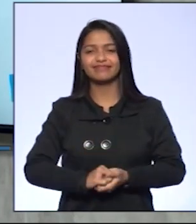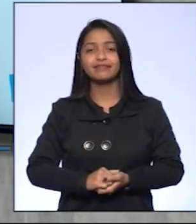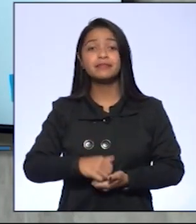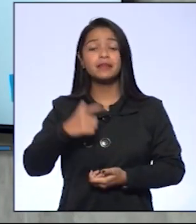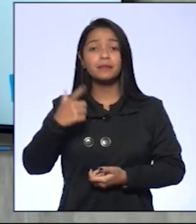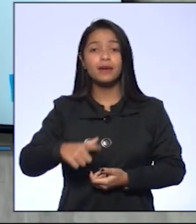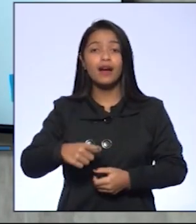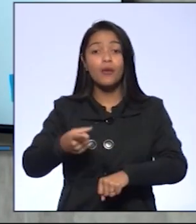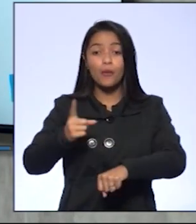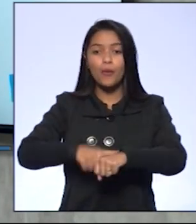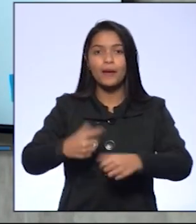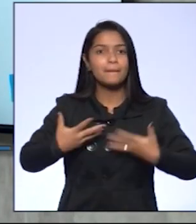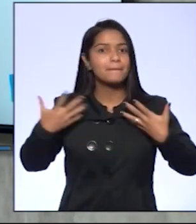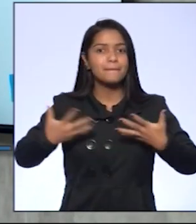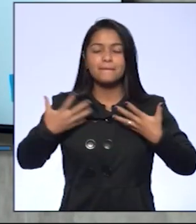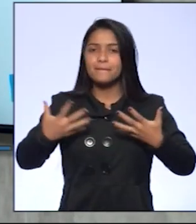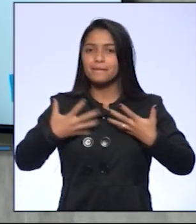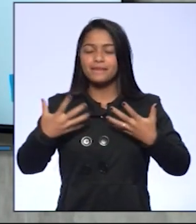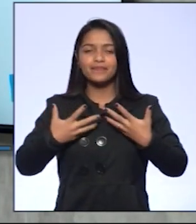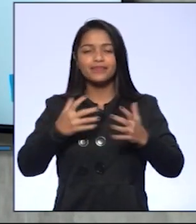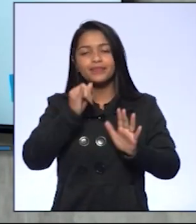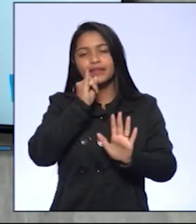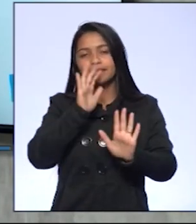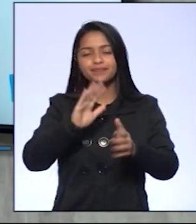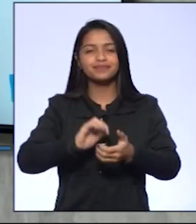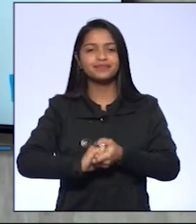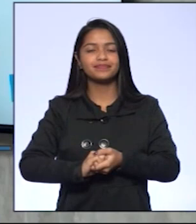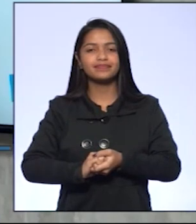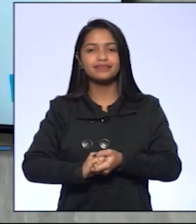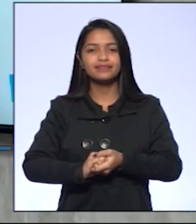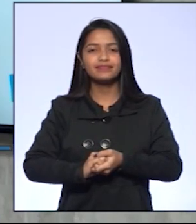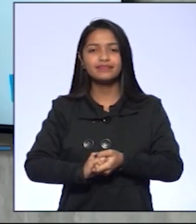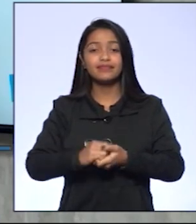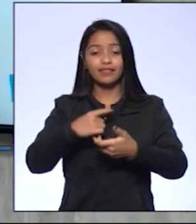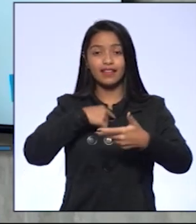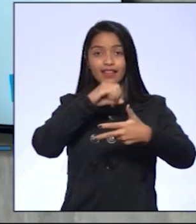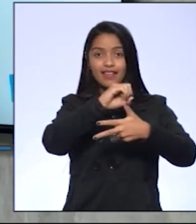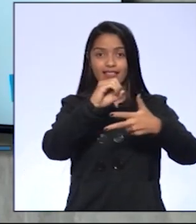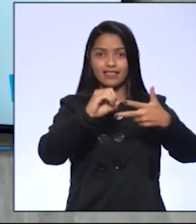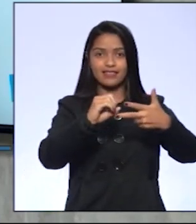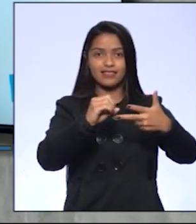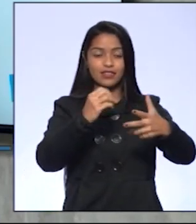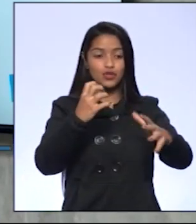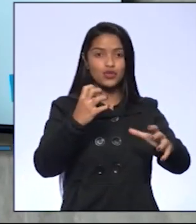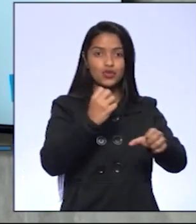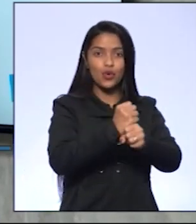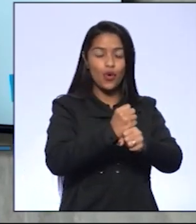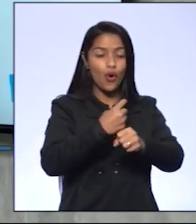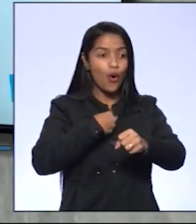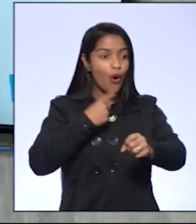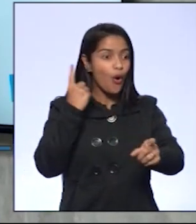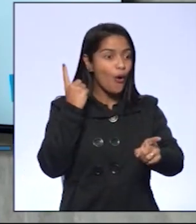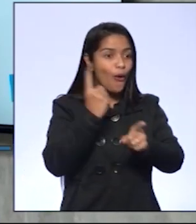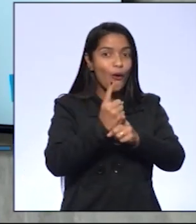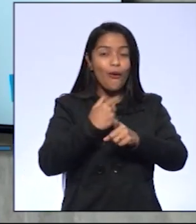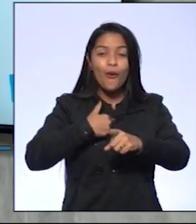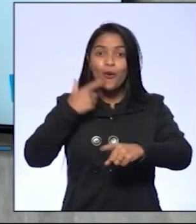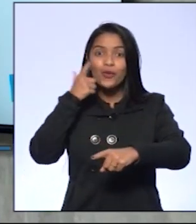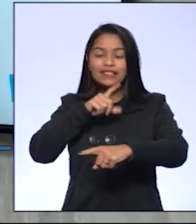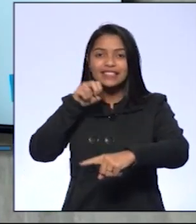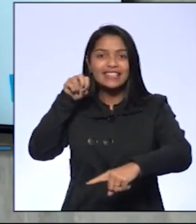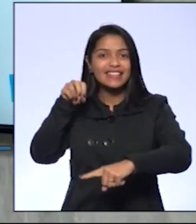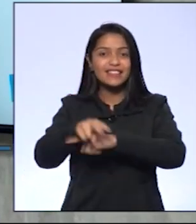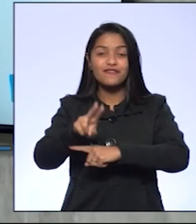Empolgação do momento. Imaginando quando você descobrir que por meio da sua nota do Enem, você vai estudar na universidade que você mais